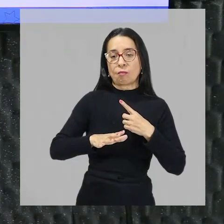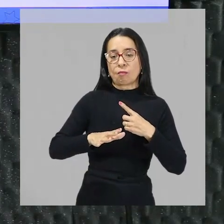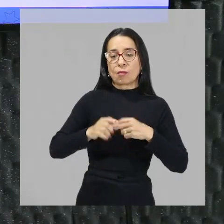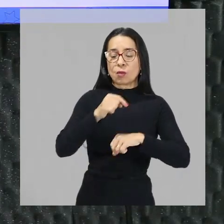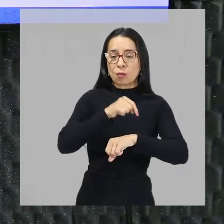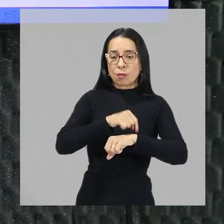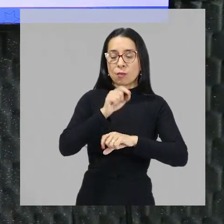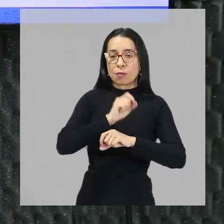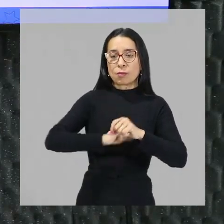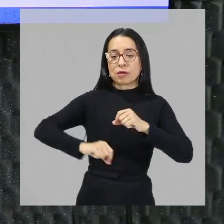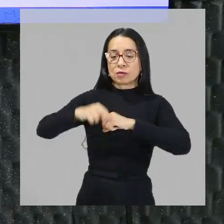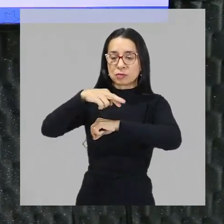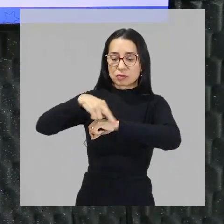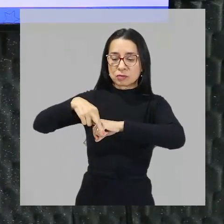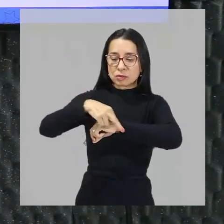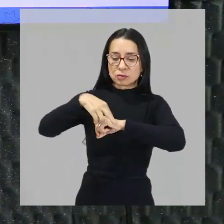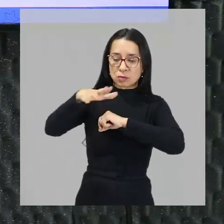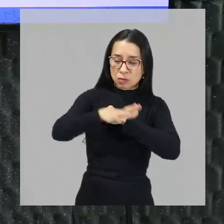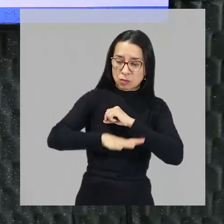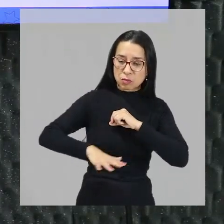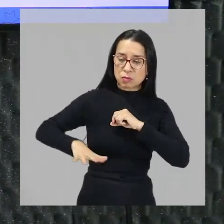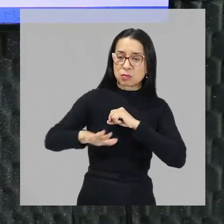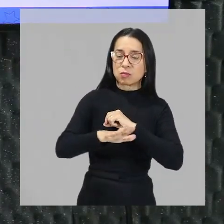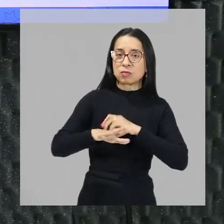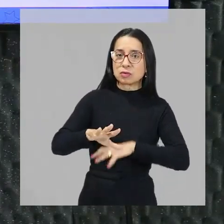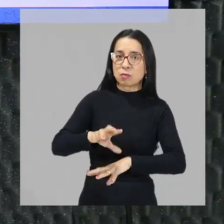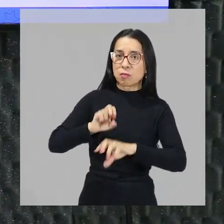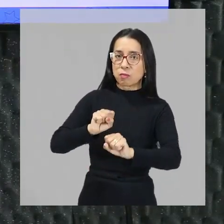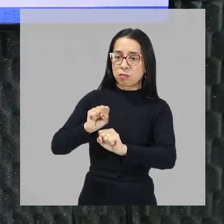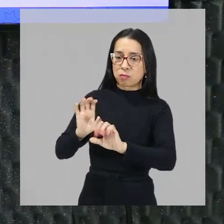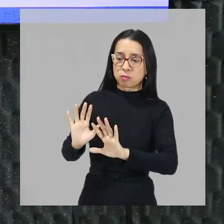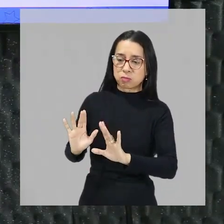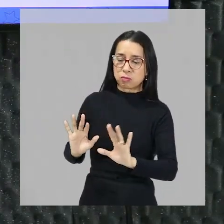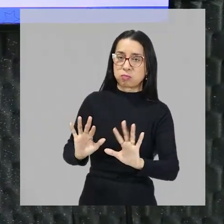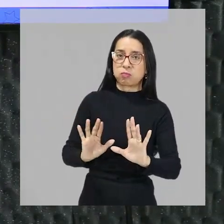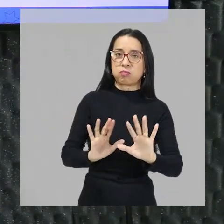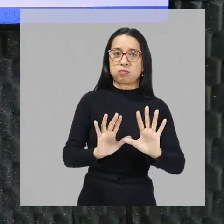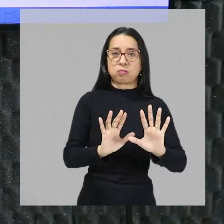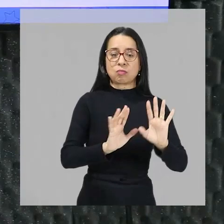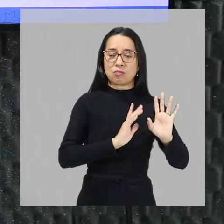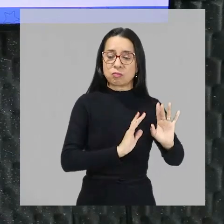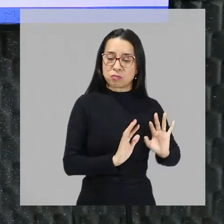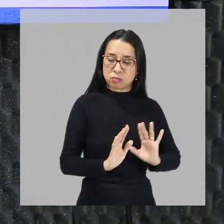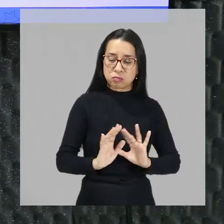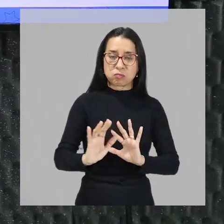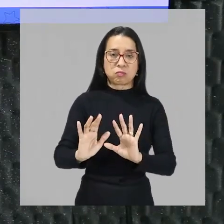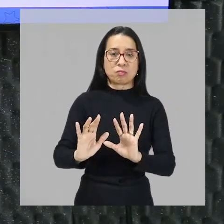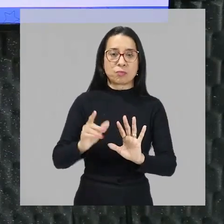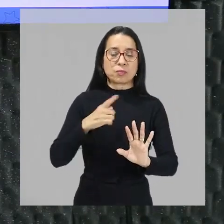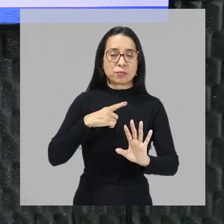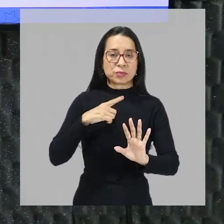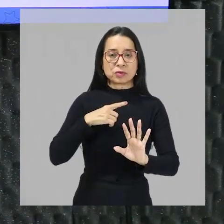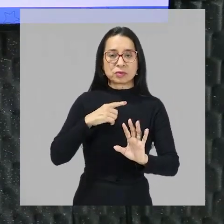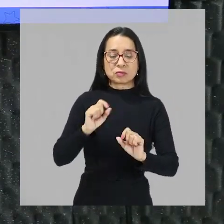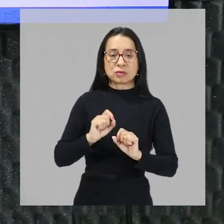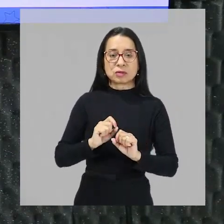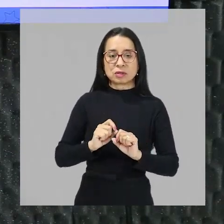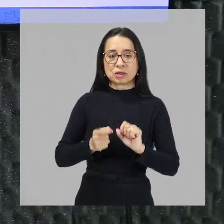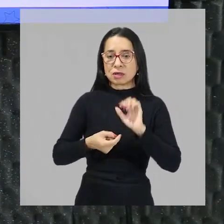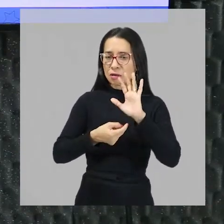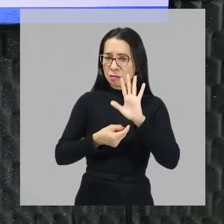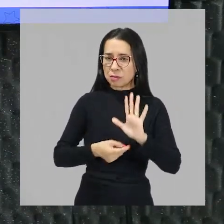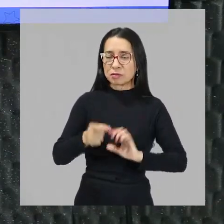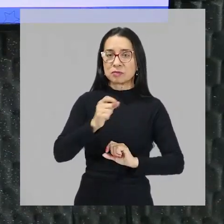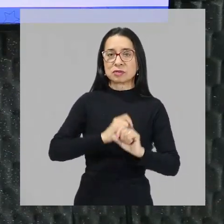ruas passaram a ser ocupadas, né? Nós tínhamos aí a manifestação de 84,